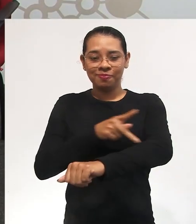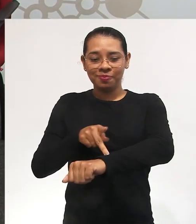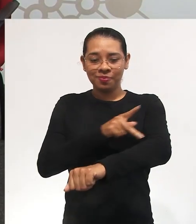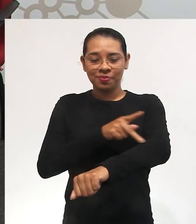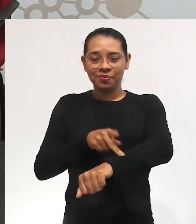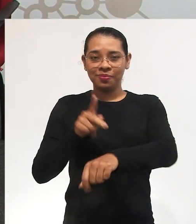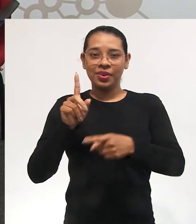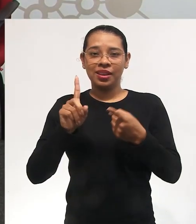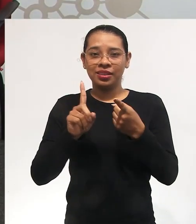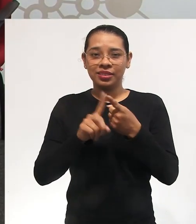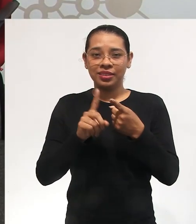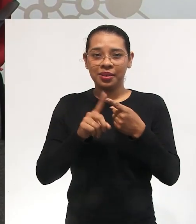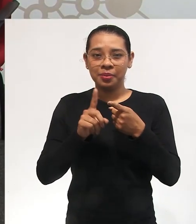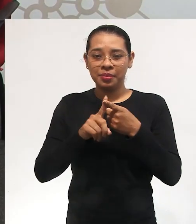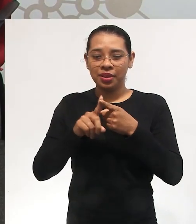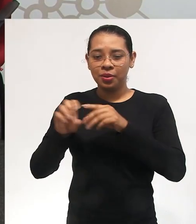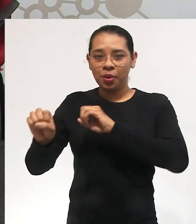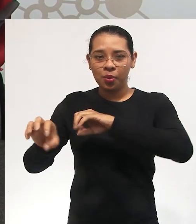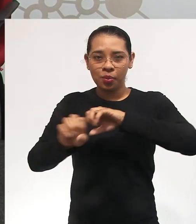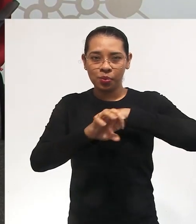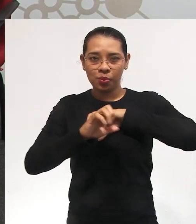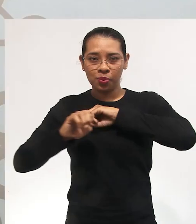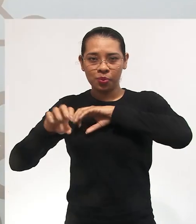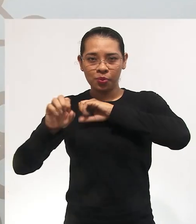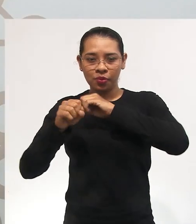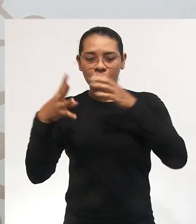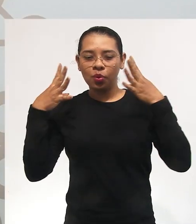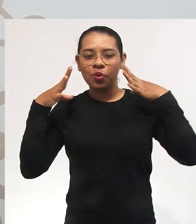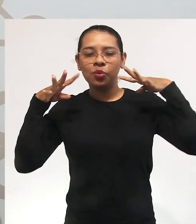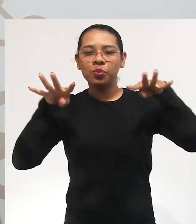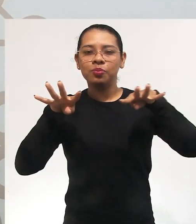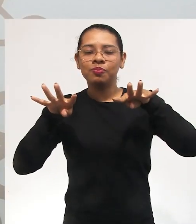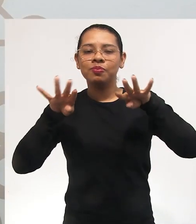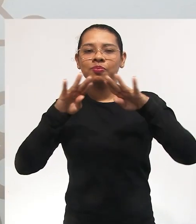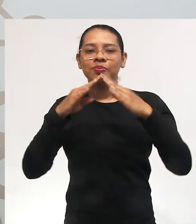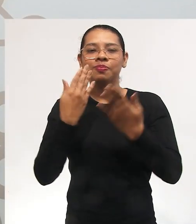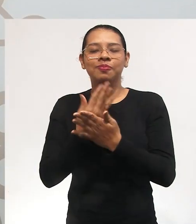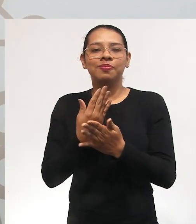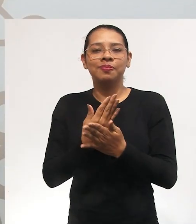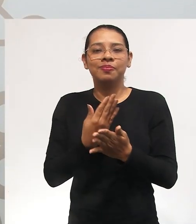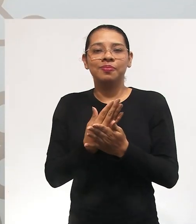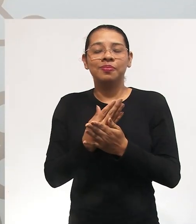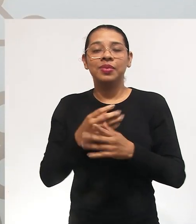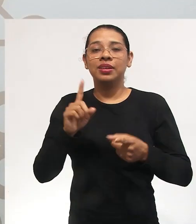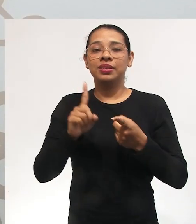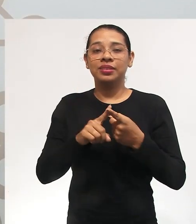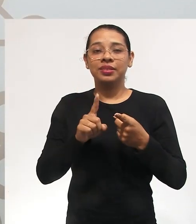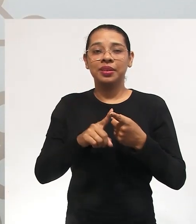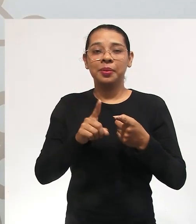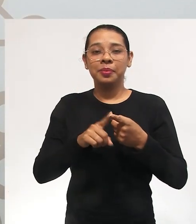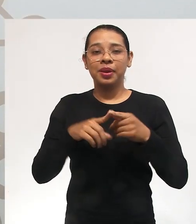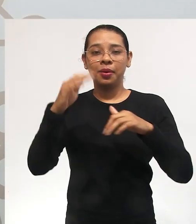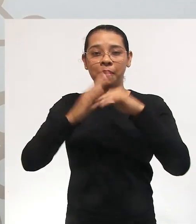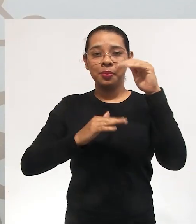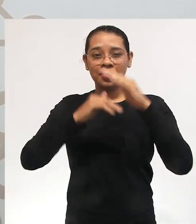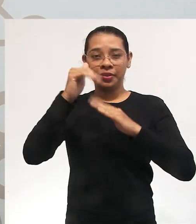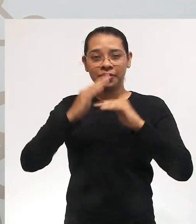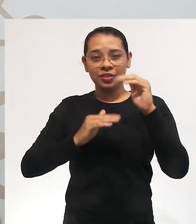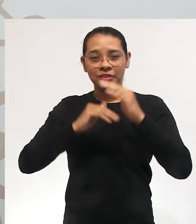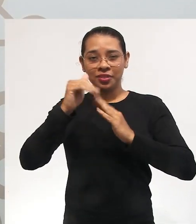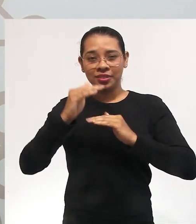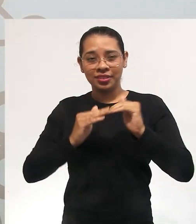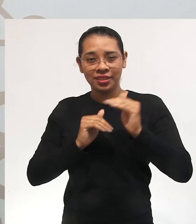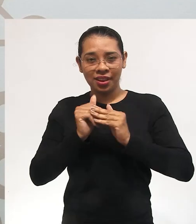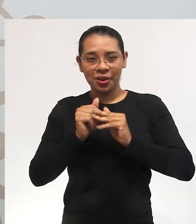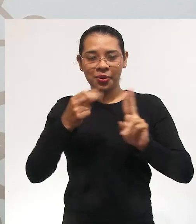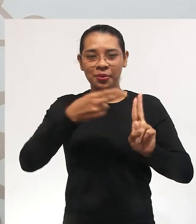habilitação em supervisão escolar e é também servidora do IFRO, Campus Porto Velho, Zona Norte. Eu